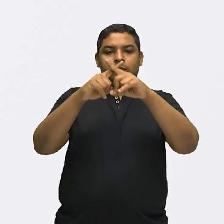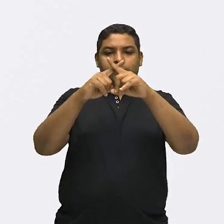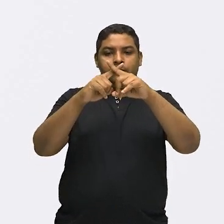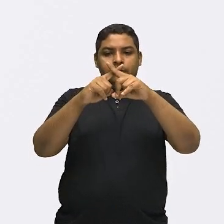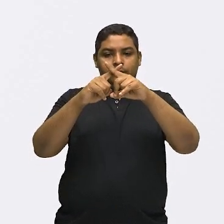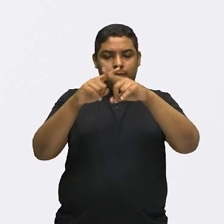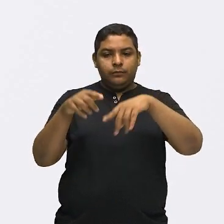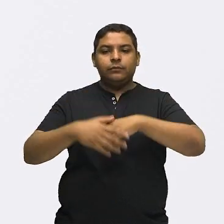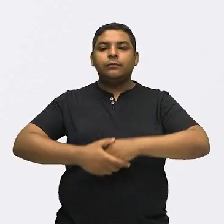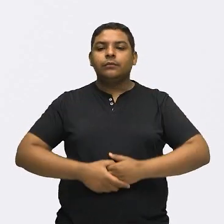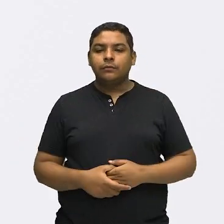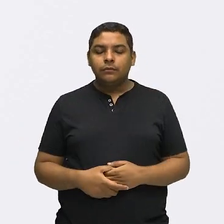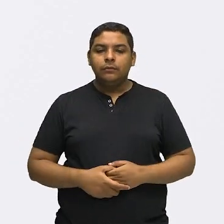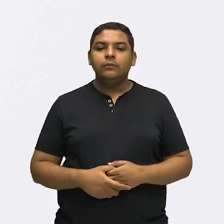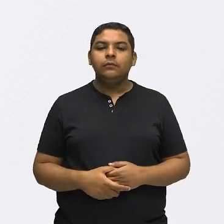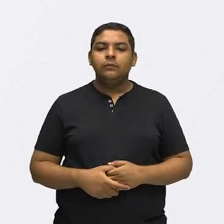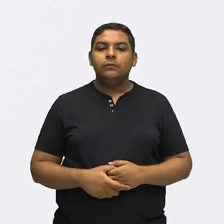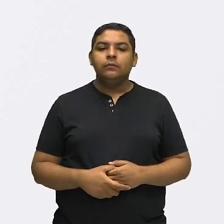não tem